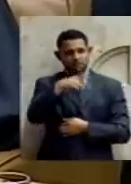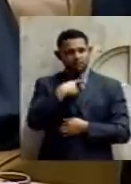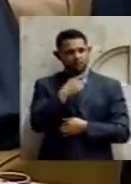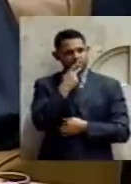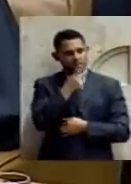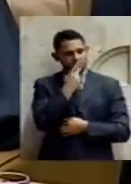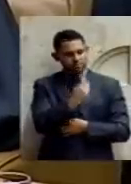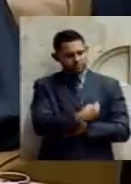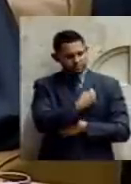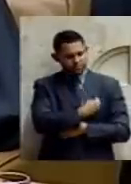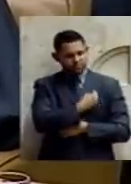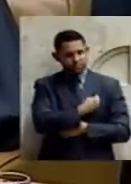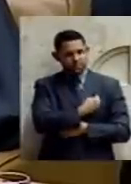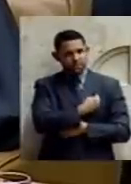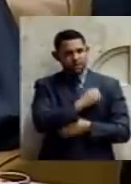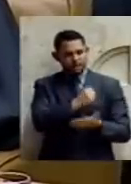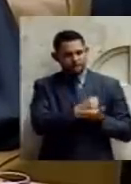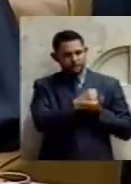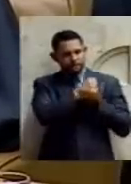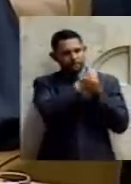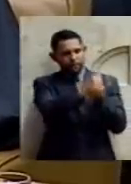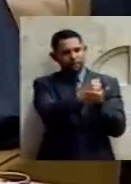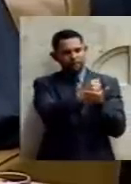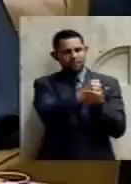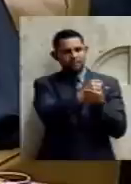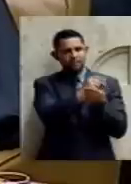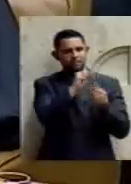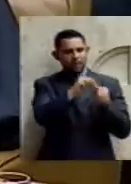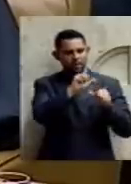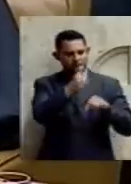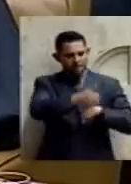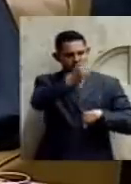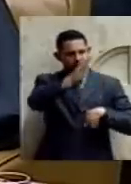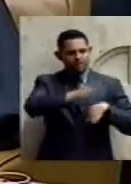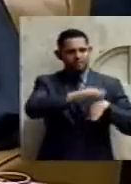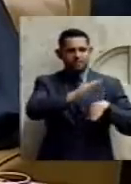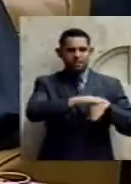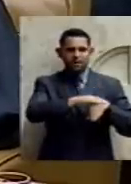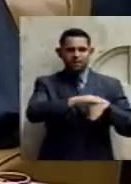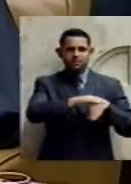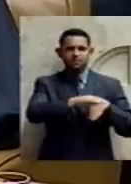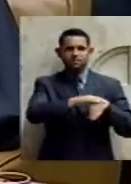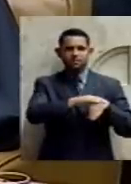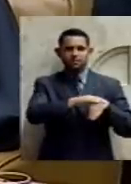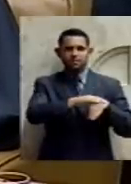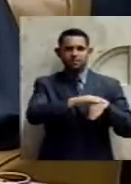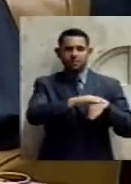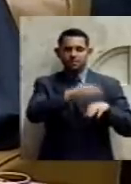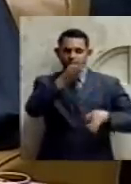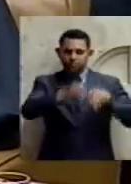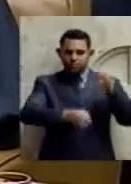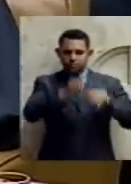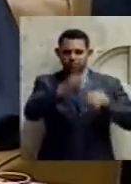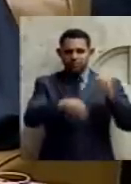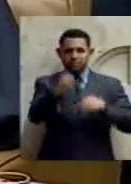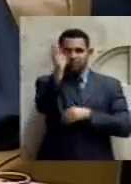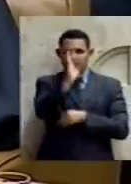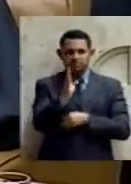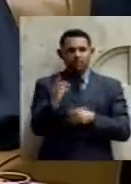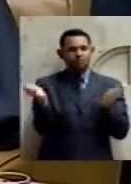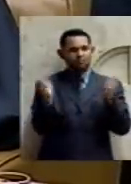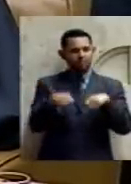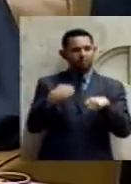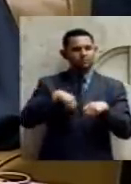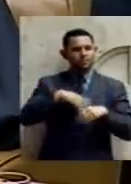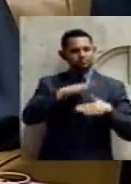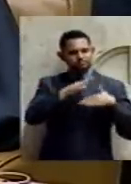ressaltar a sua profícua contribuição para a construção de uma Suprema Corte de vanguarda, comprometida, sobretudo, com